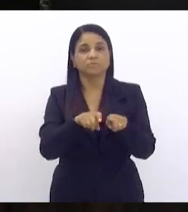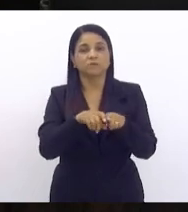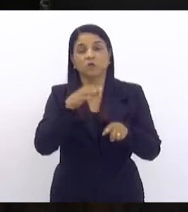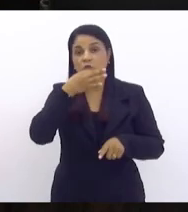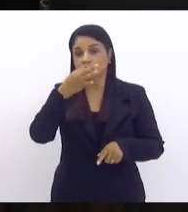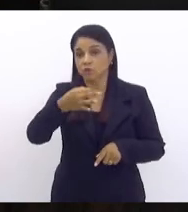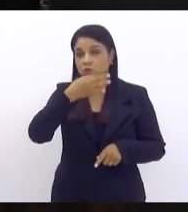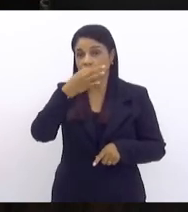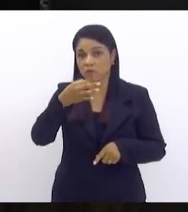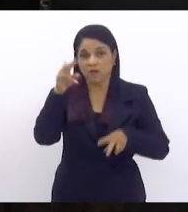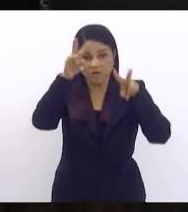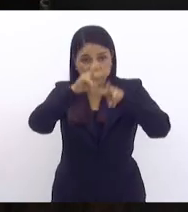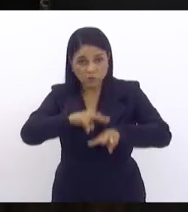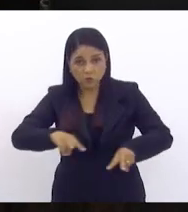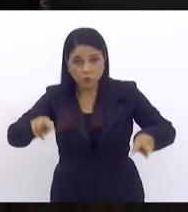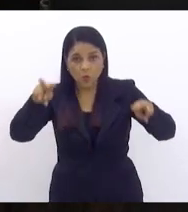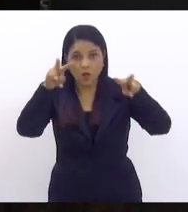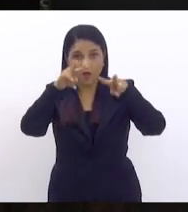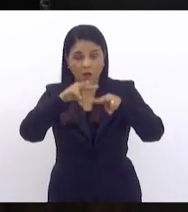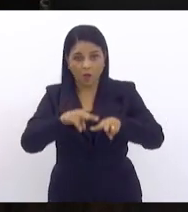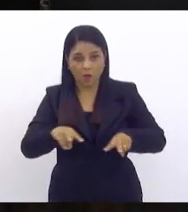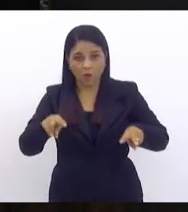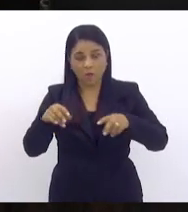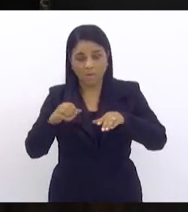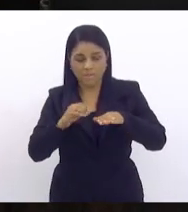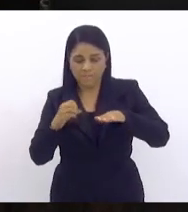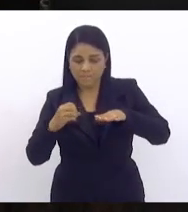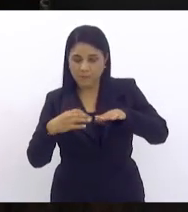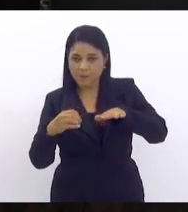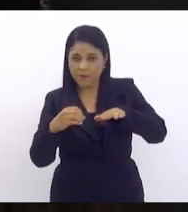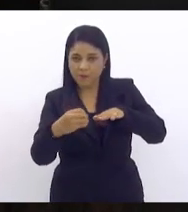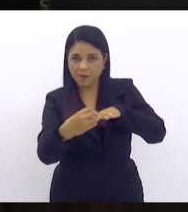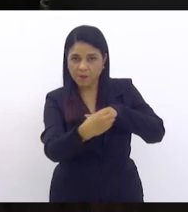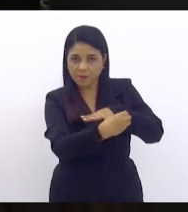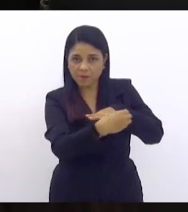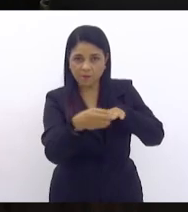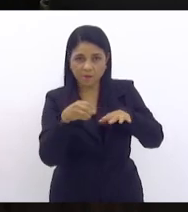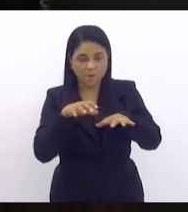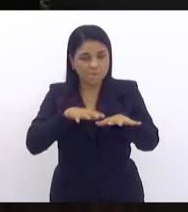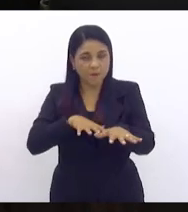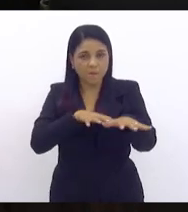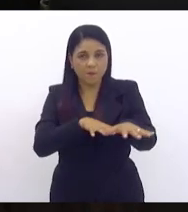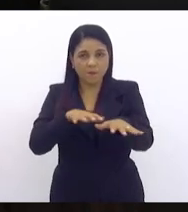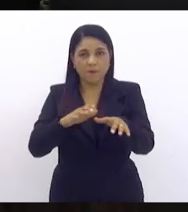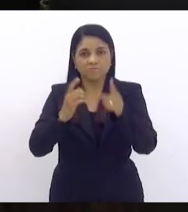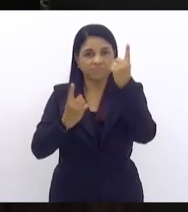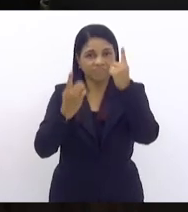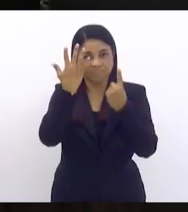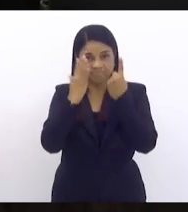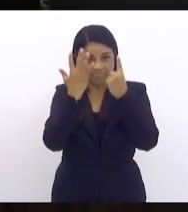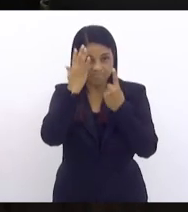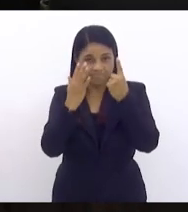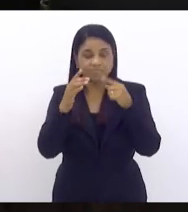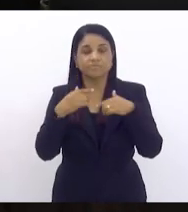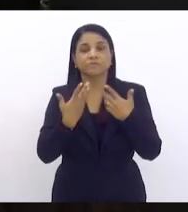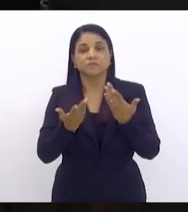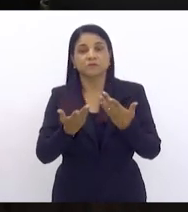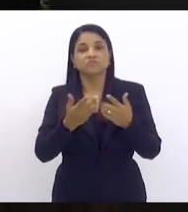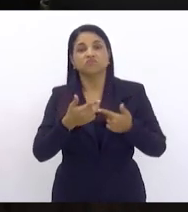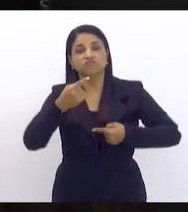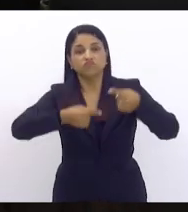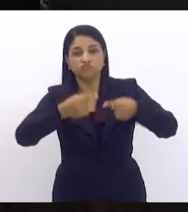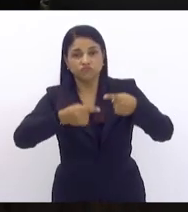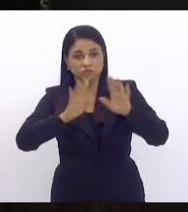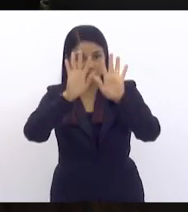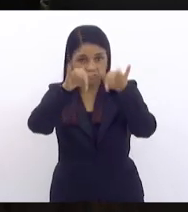e visual em carros alegóricos de grande porte da outras providências. Em discussão, não havendo quem